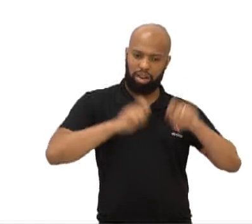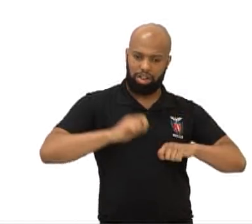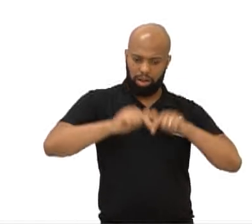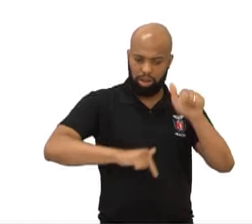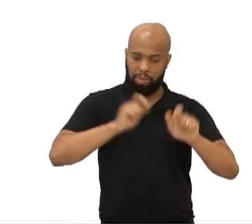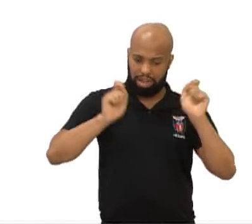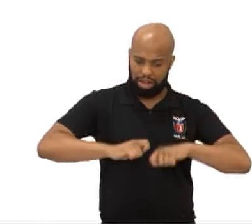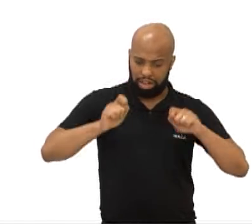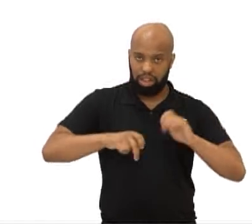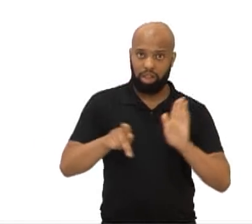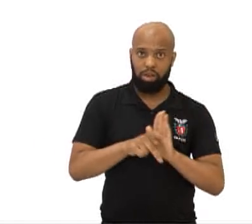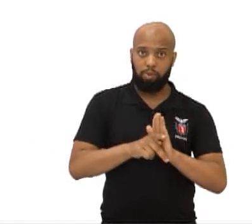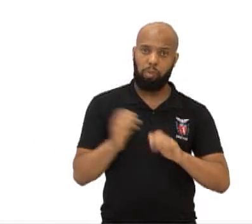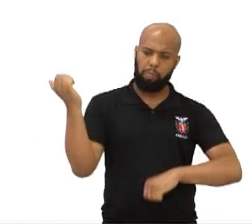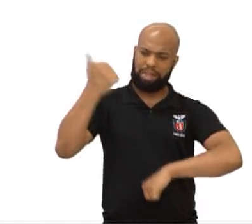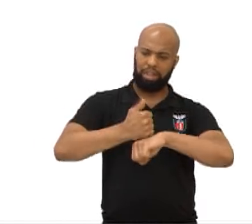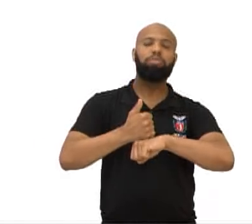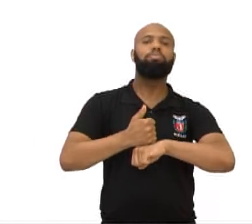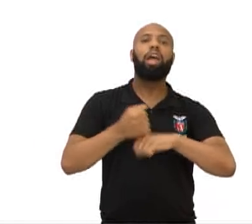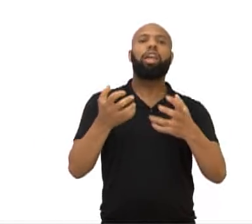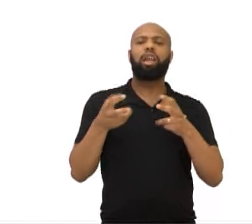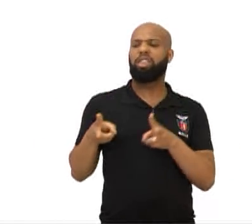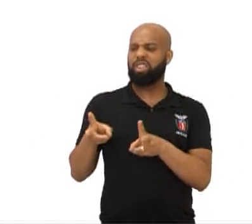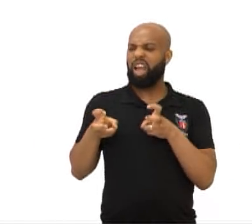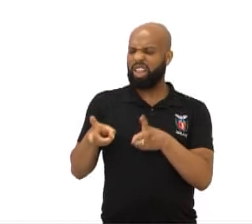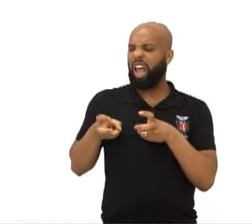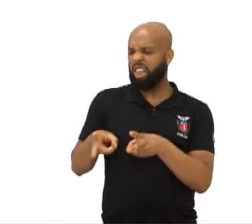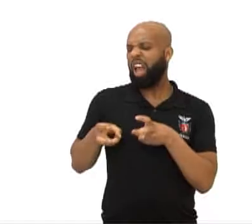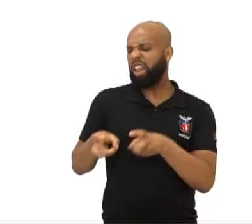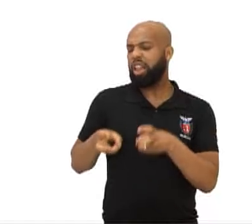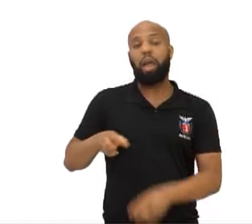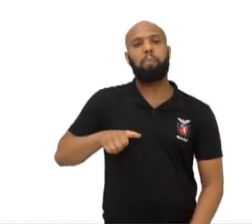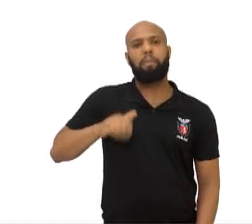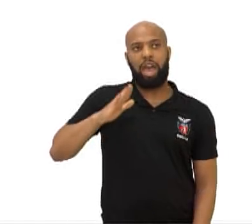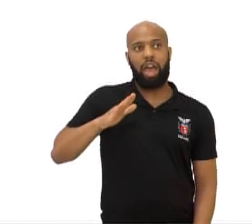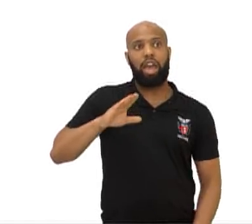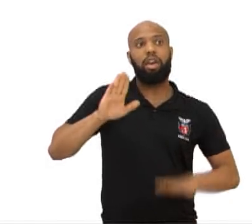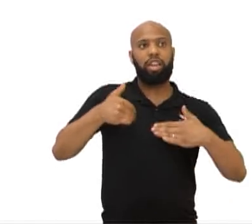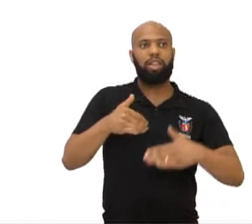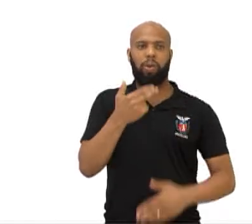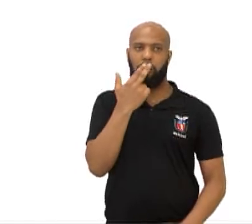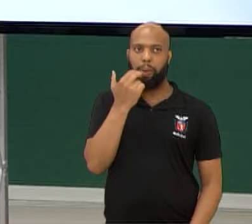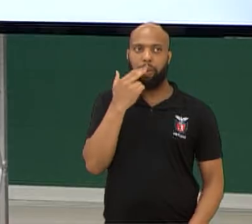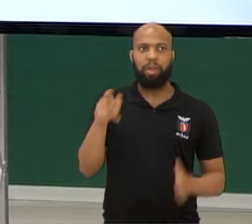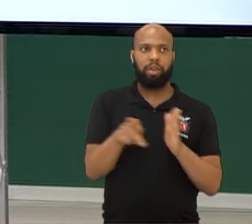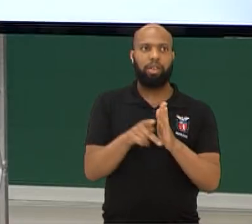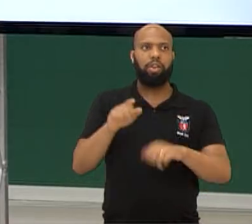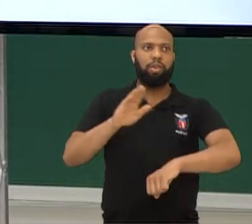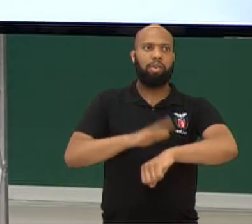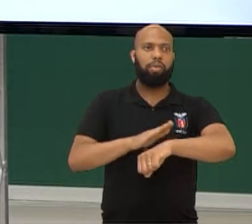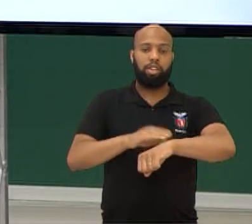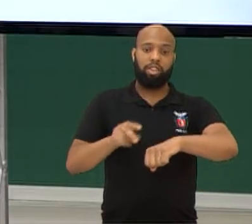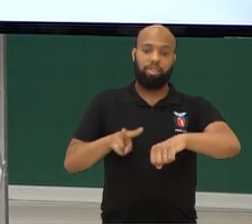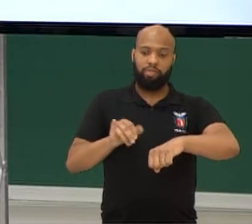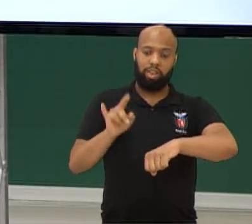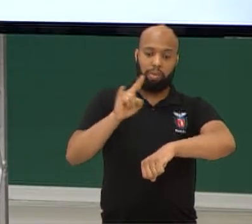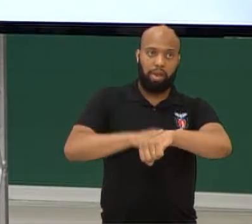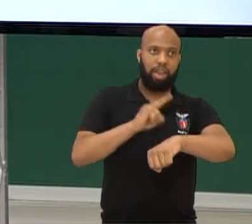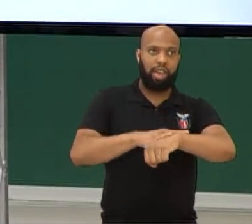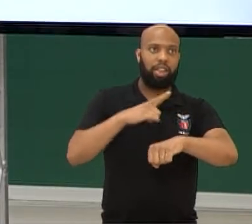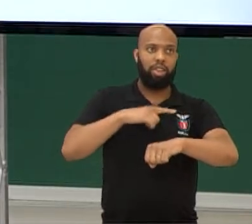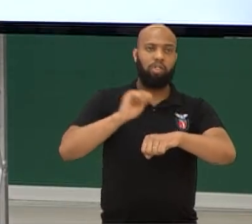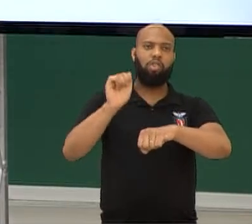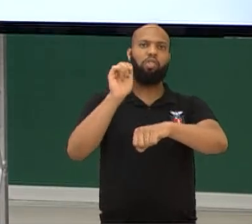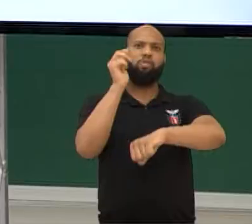fica à disposição de um patrão que procura explorá-la ao máximo. Então, essa cena é quando o Chaplin vai ao banheiro e aparece, né,